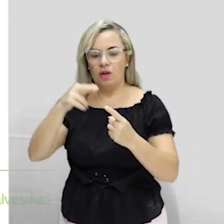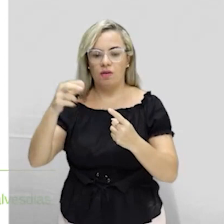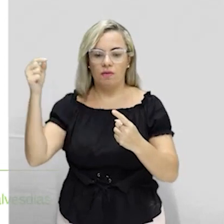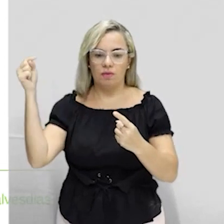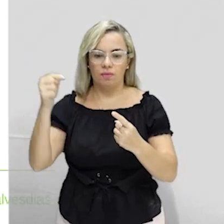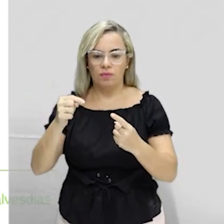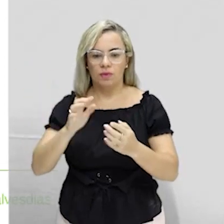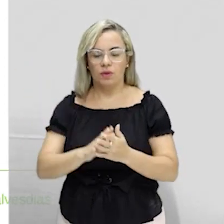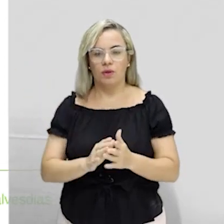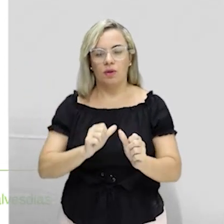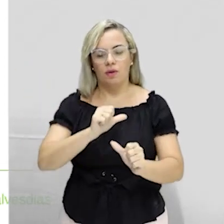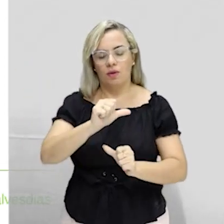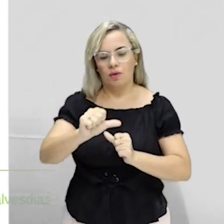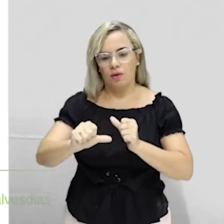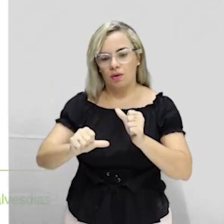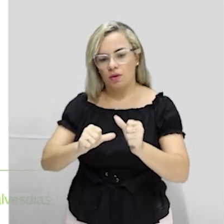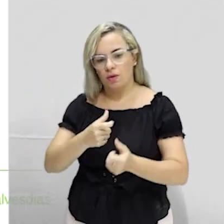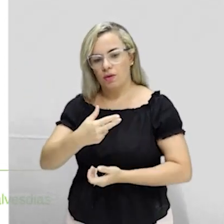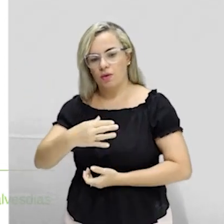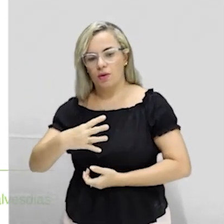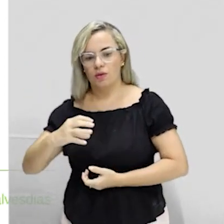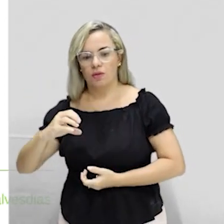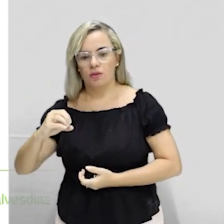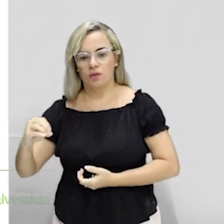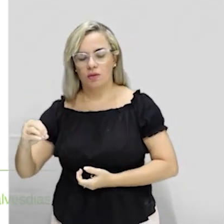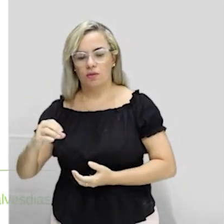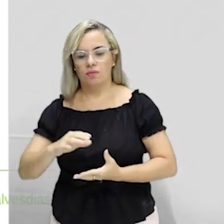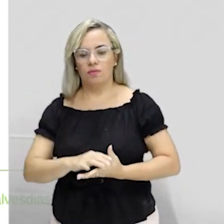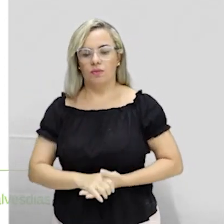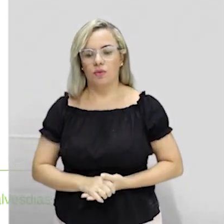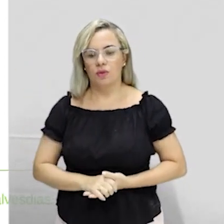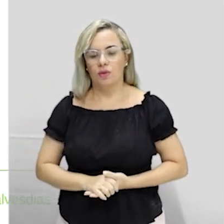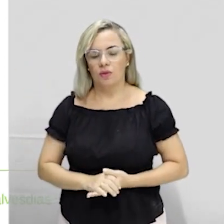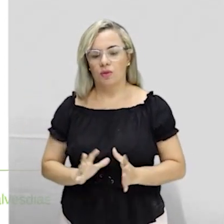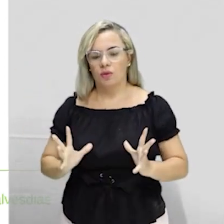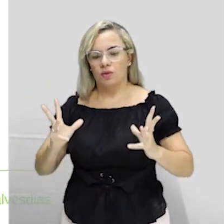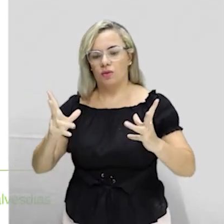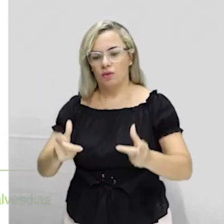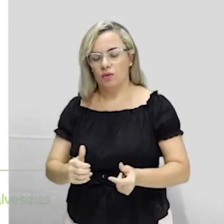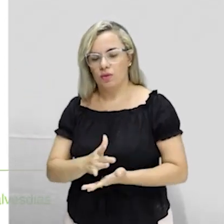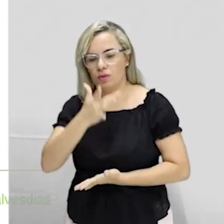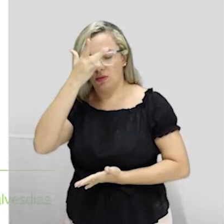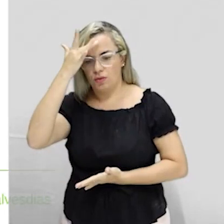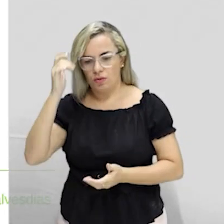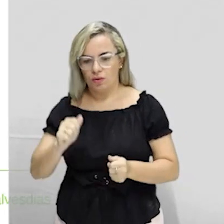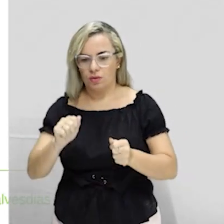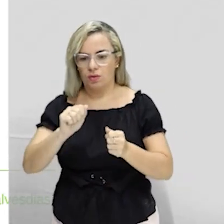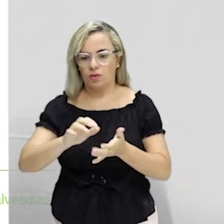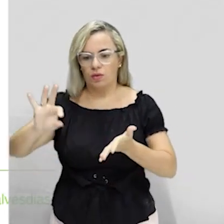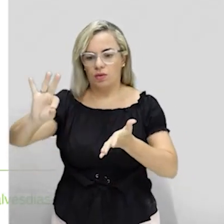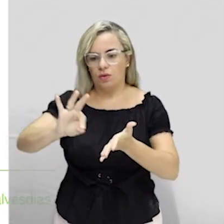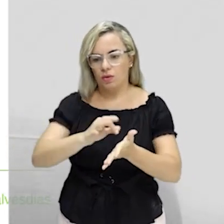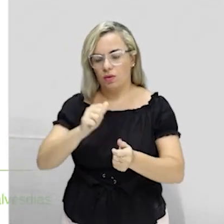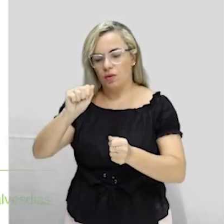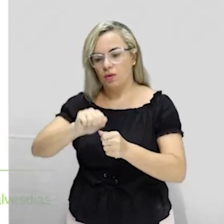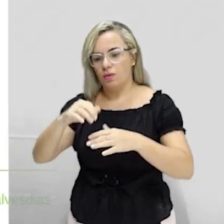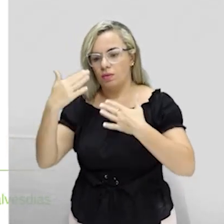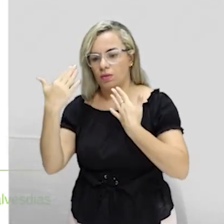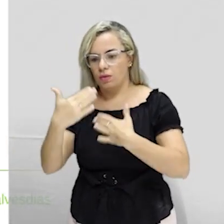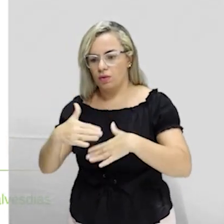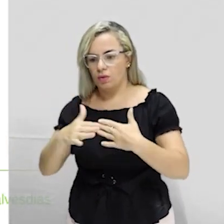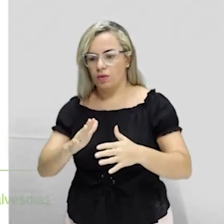referida passasse a ser igual a 400. Todos os candidatos inscritos fizeram a